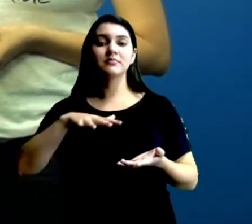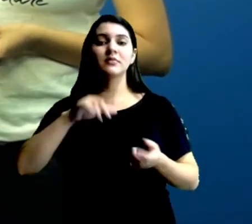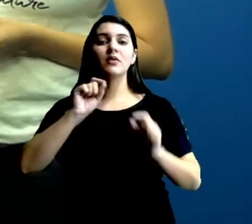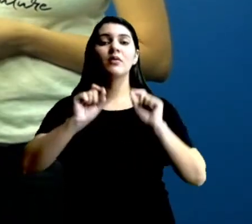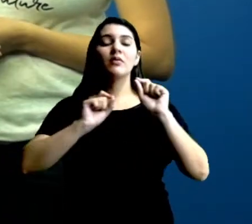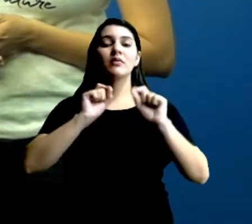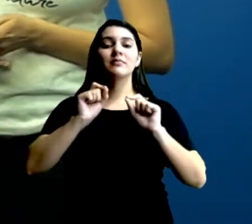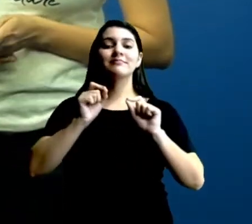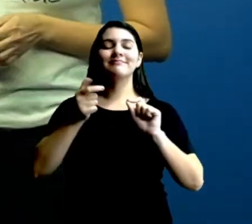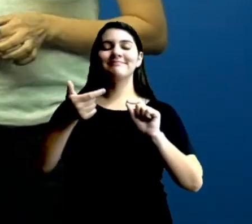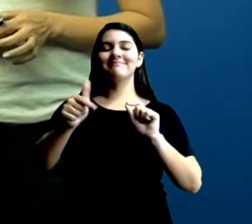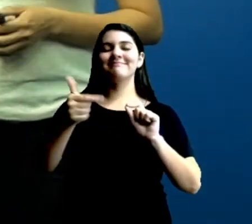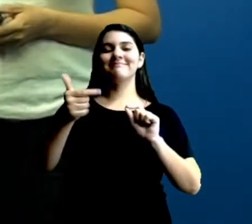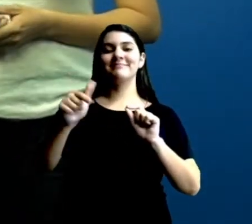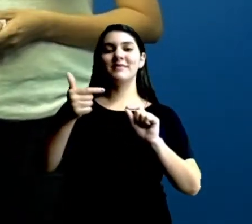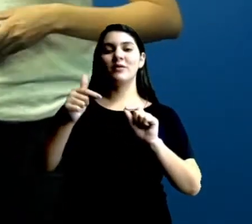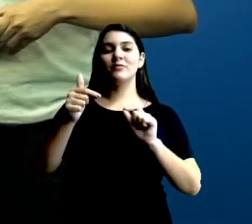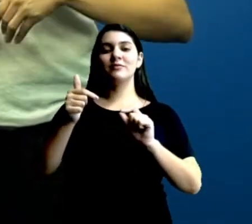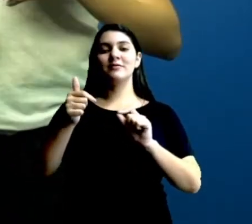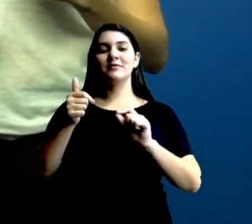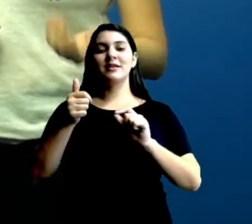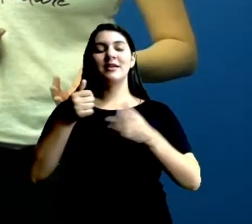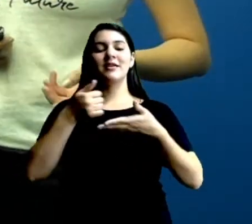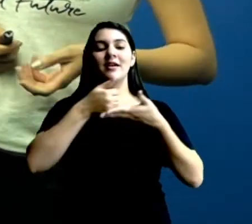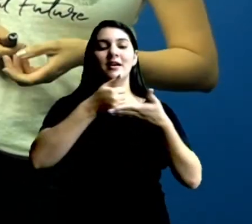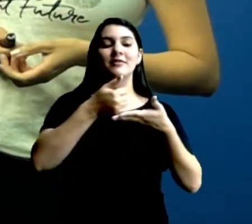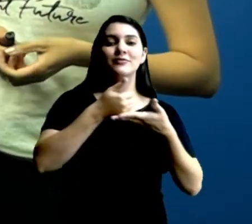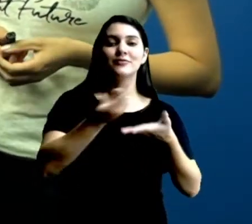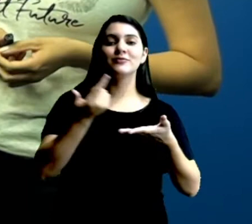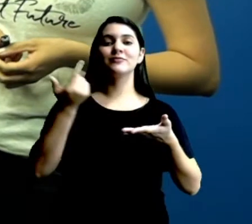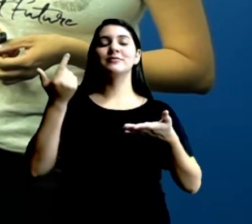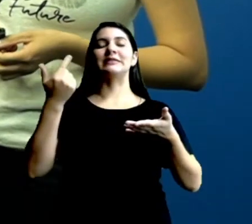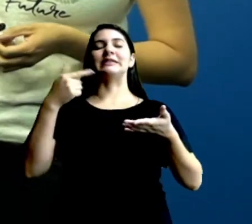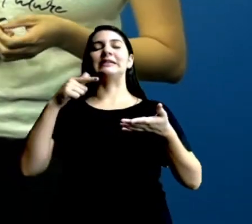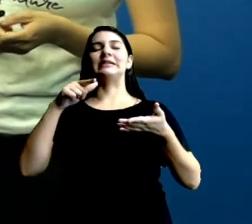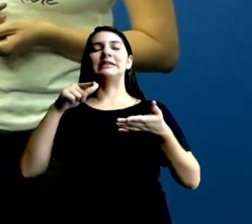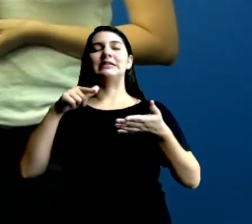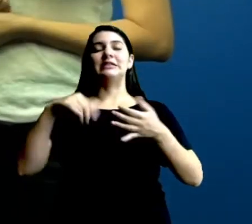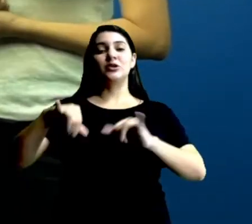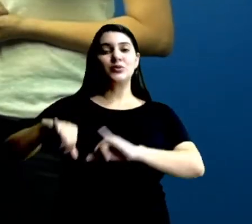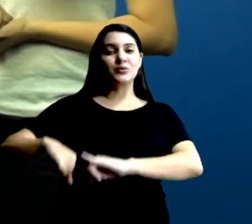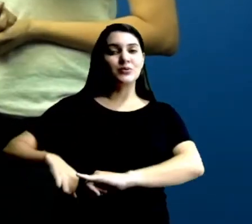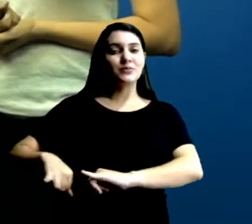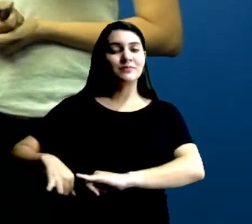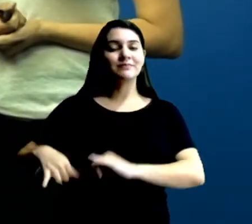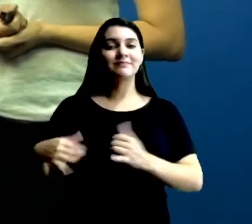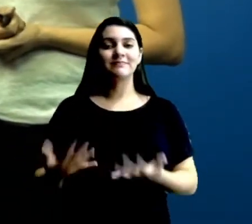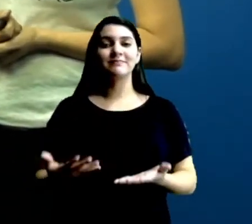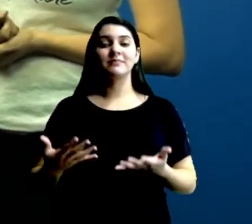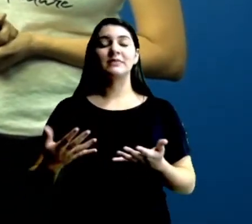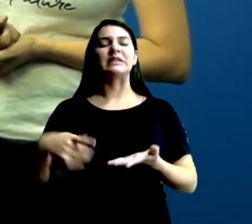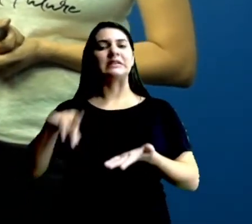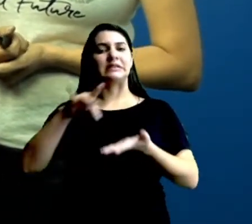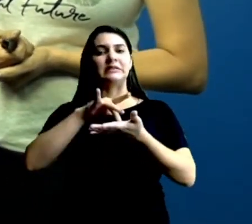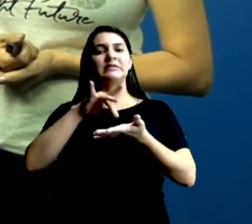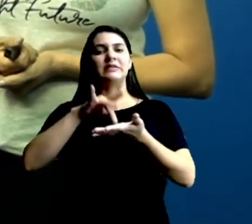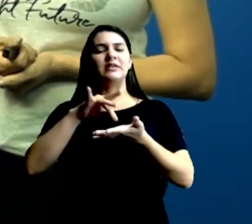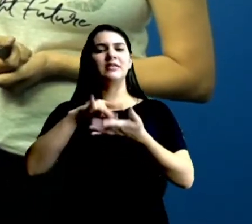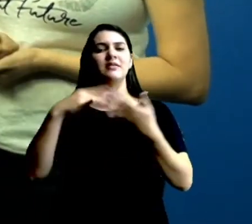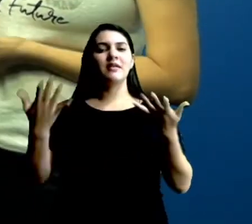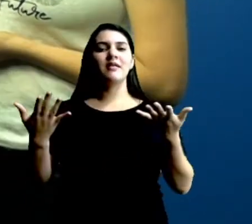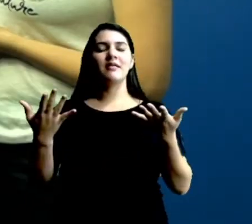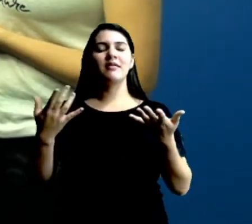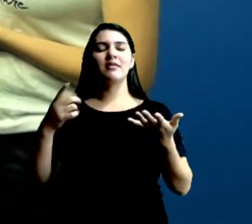são desassistidas, são pessoas que passam muita necessidade, tá bom? E assim, realmente